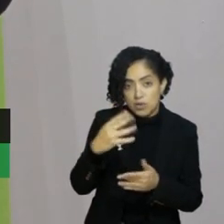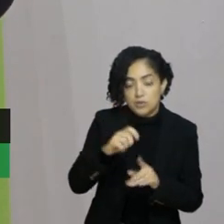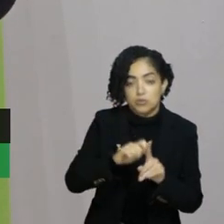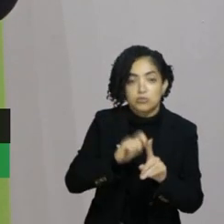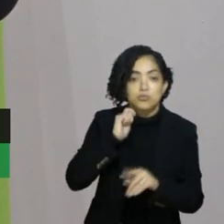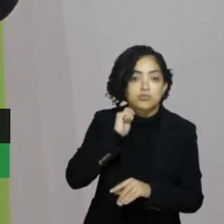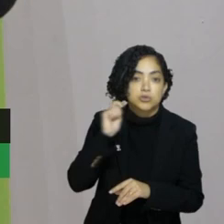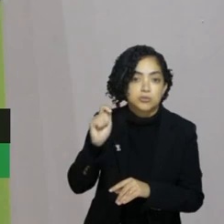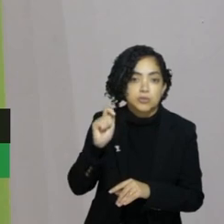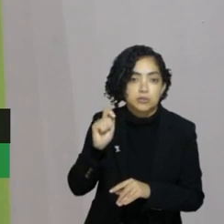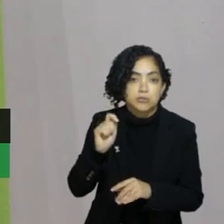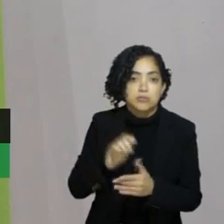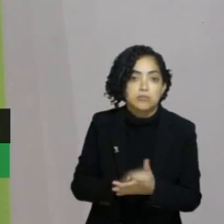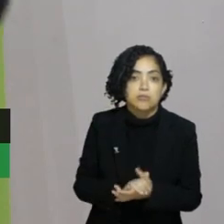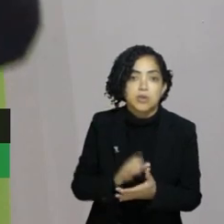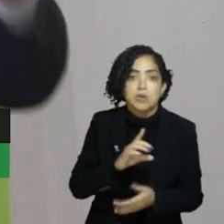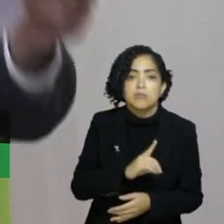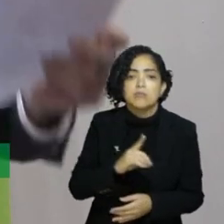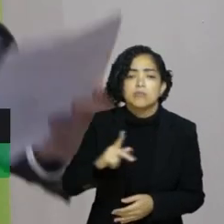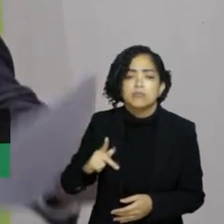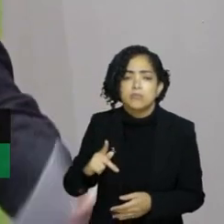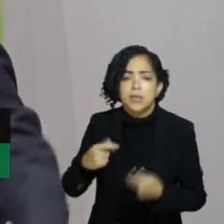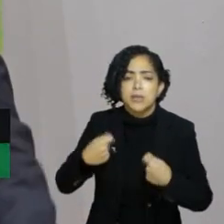precisa da defensoria pública entre nós aqui?